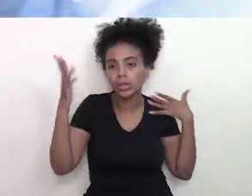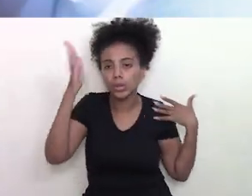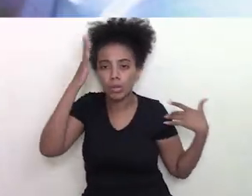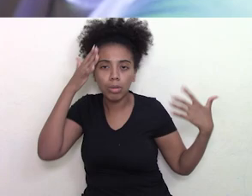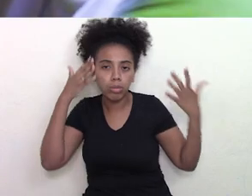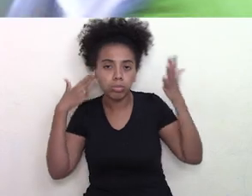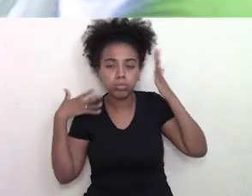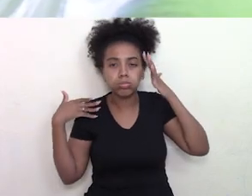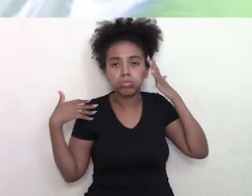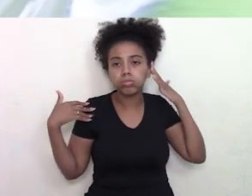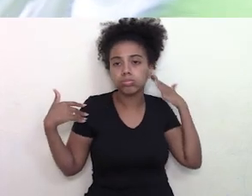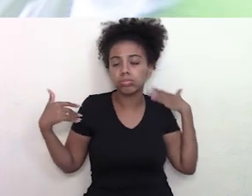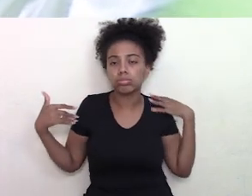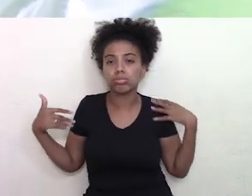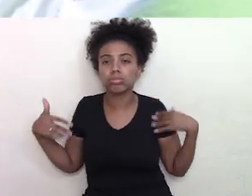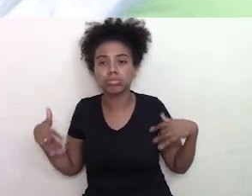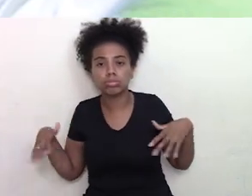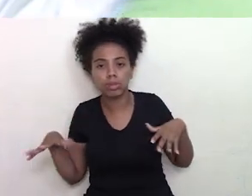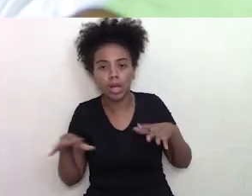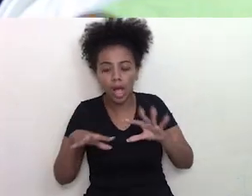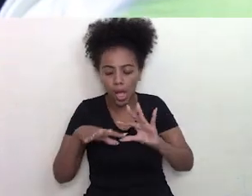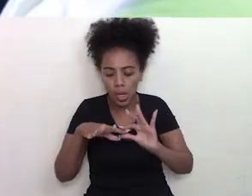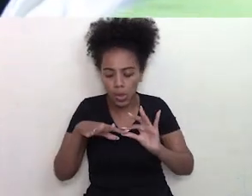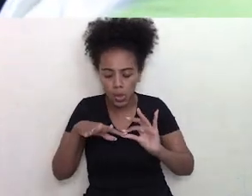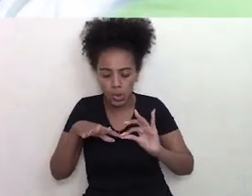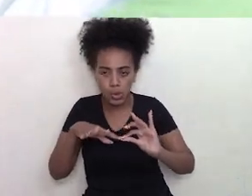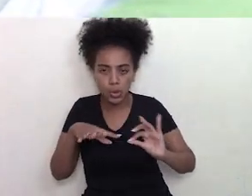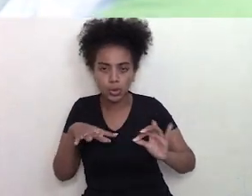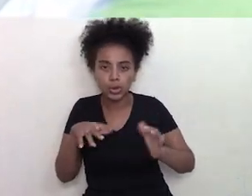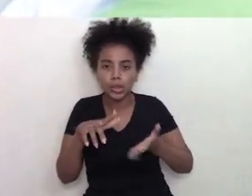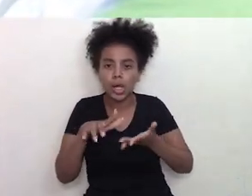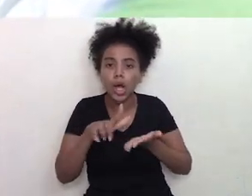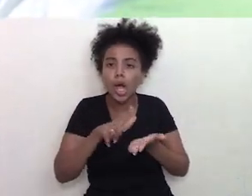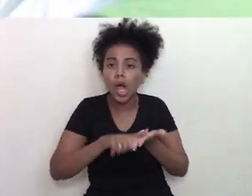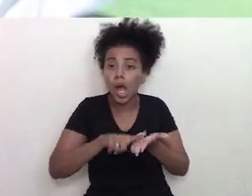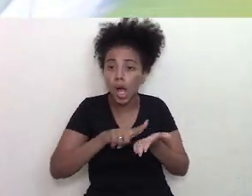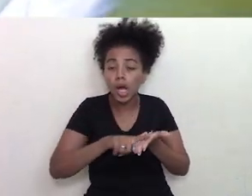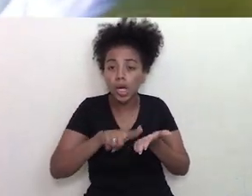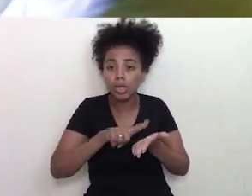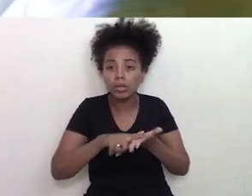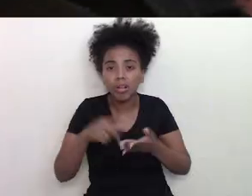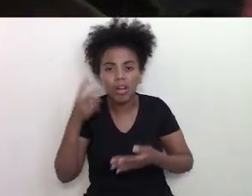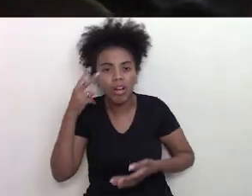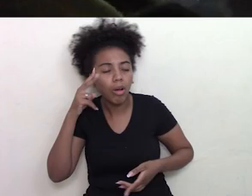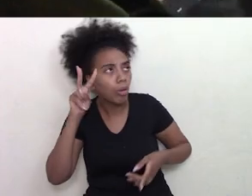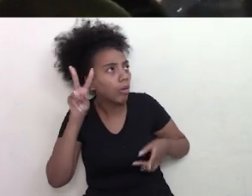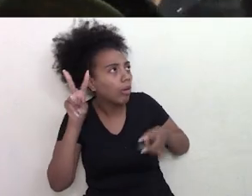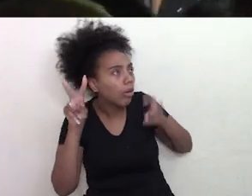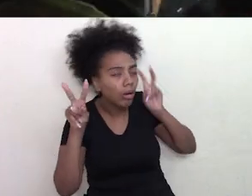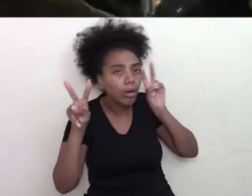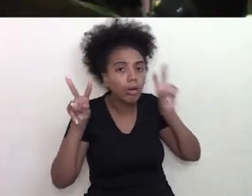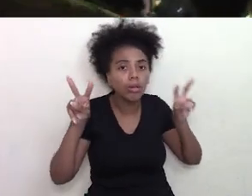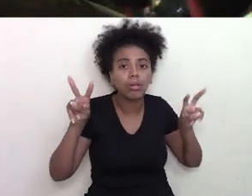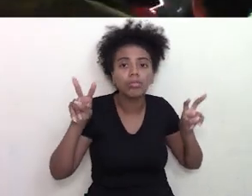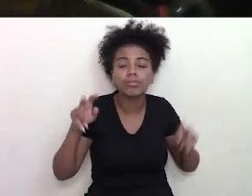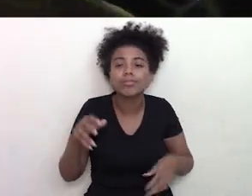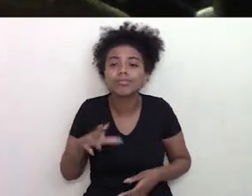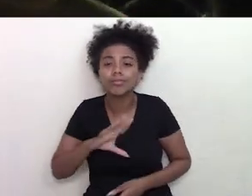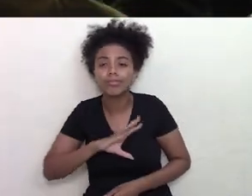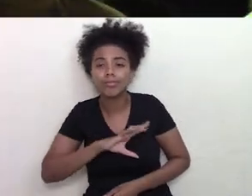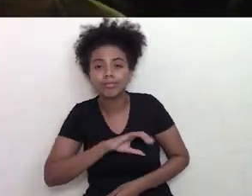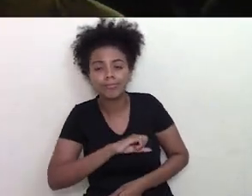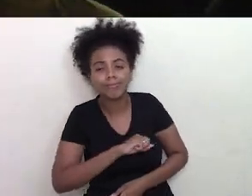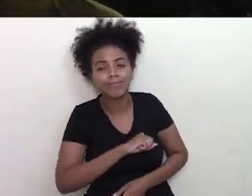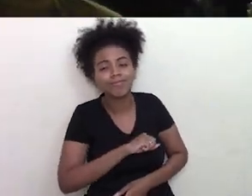parar, pintou as unhas de café, vive olhando pro nada. Perdão, amor, se